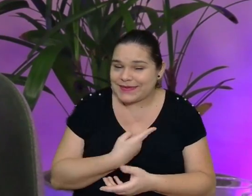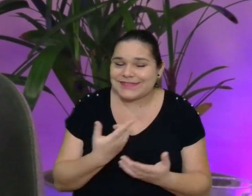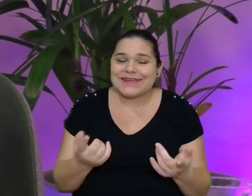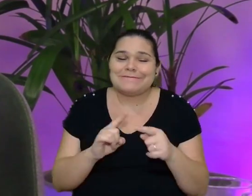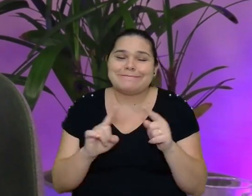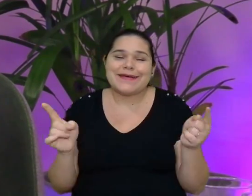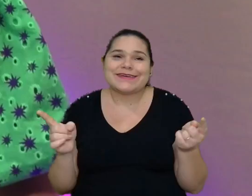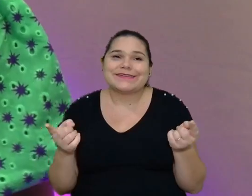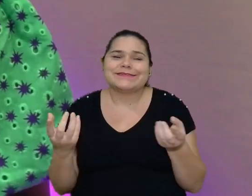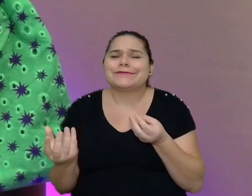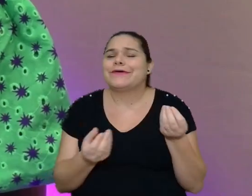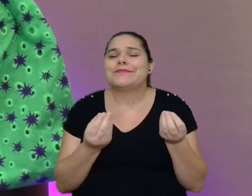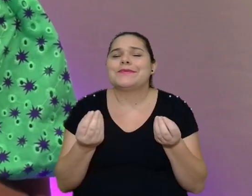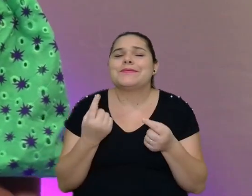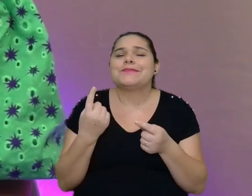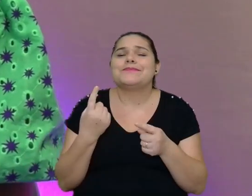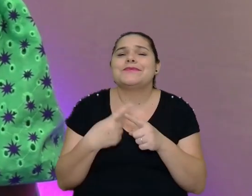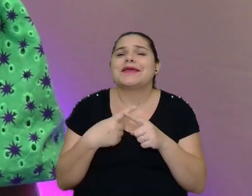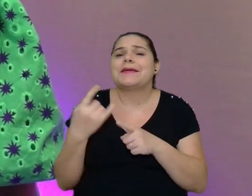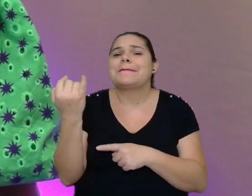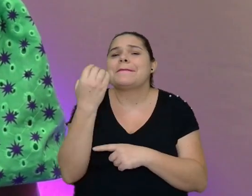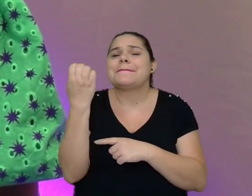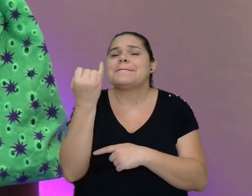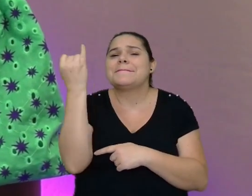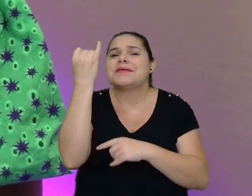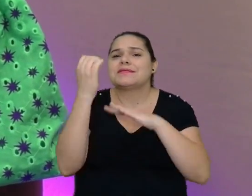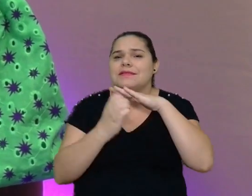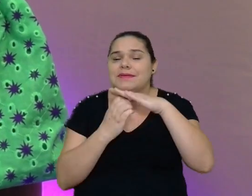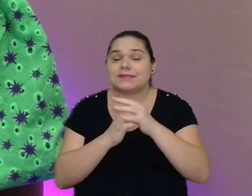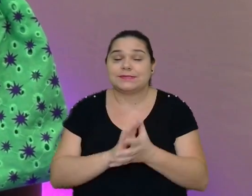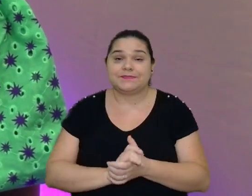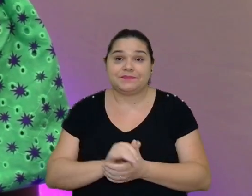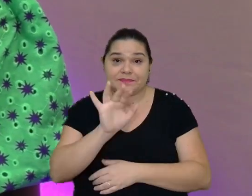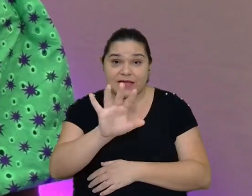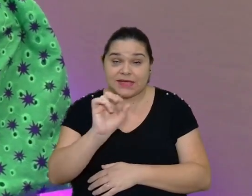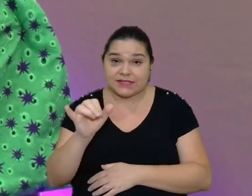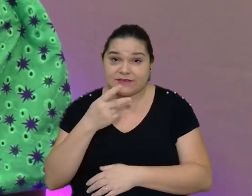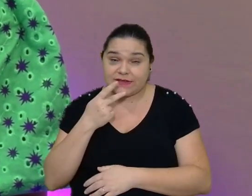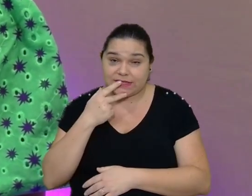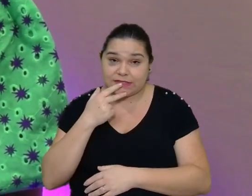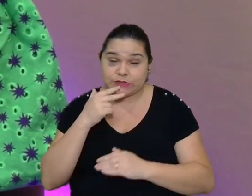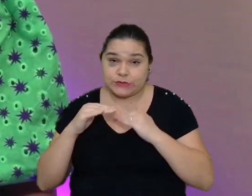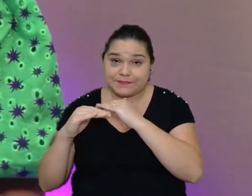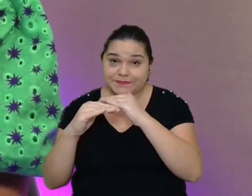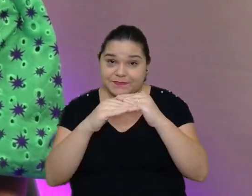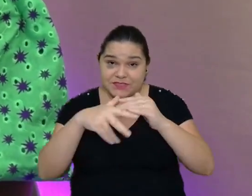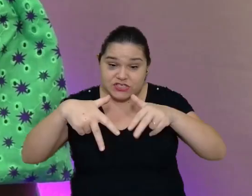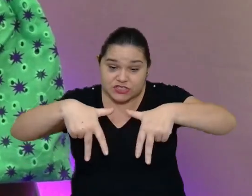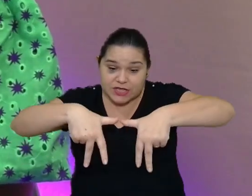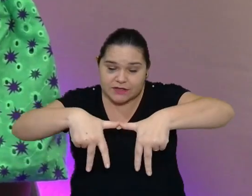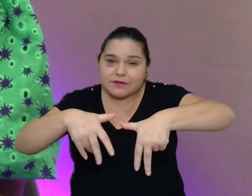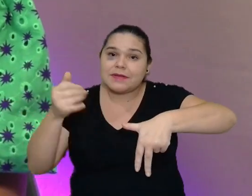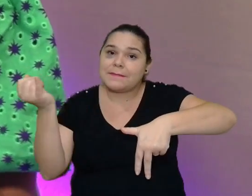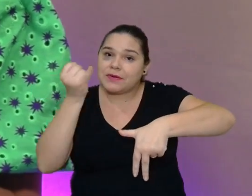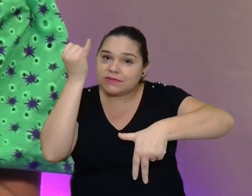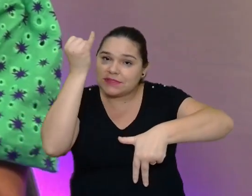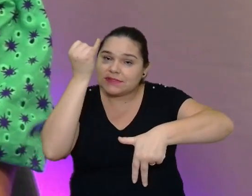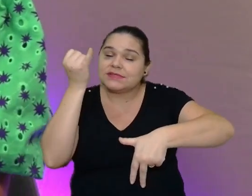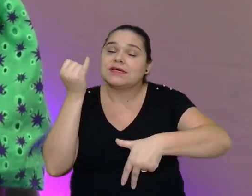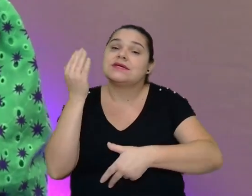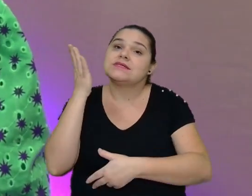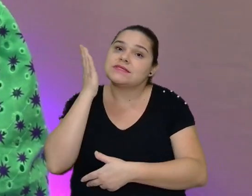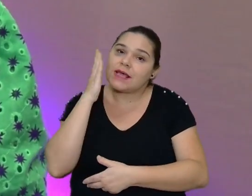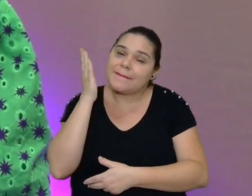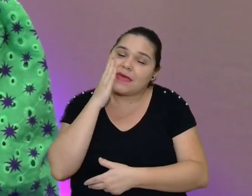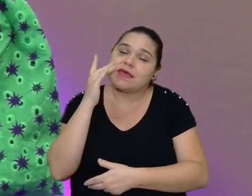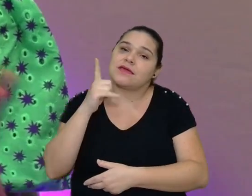todo, né? Se a gente está falando de equidade de gênero, as empresas não podem se furtar de que existe uma jornada que acontece com mais da